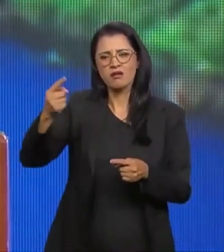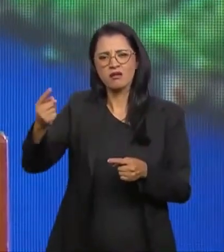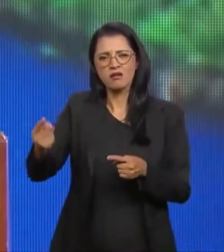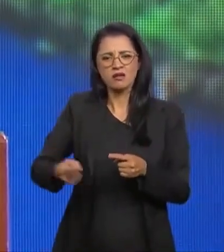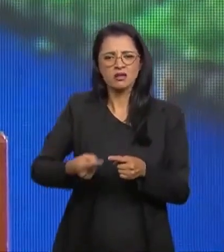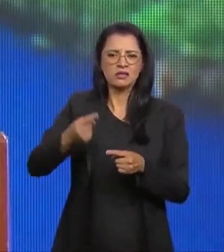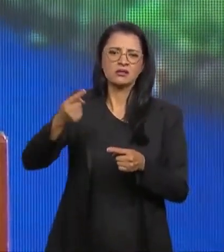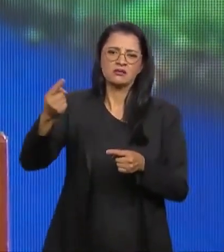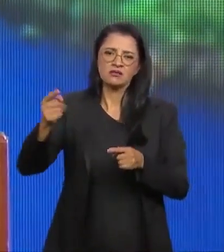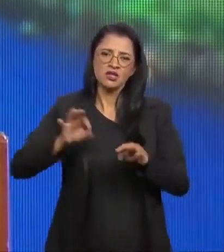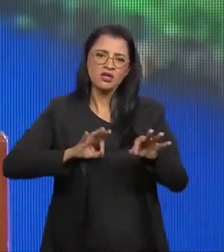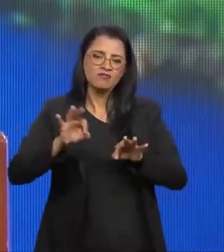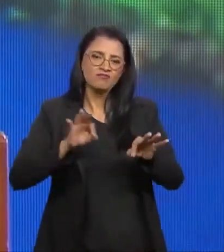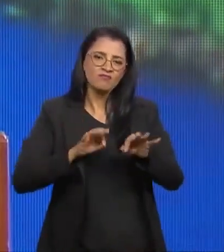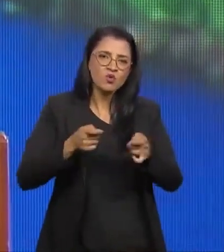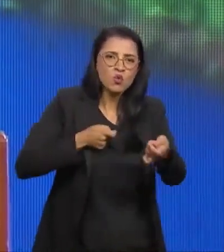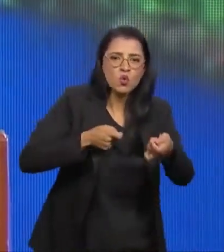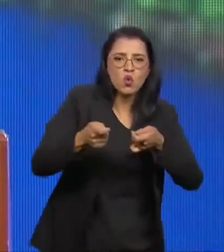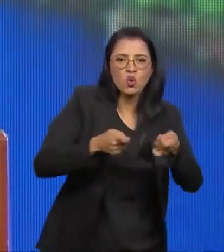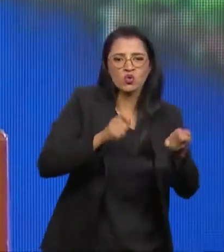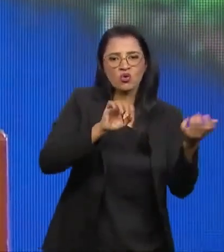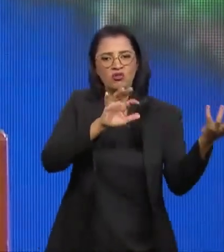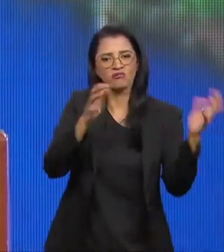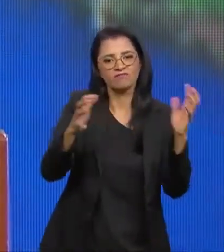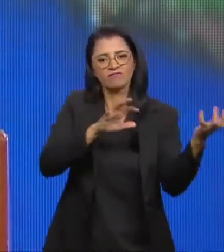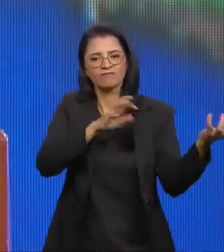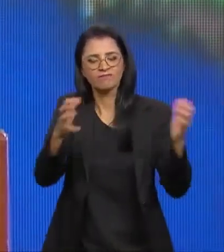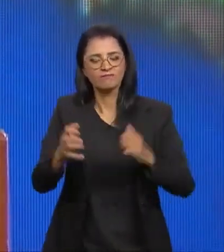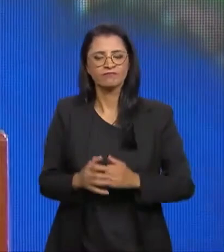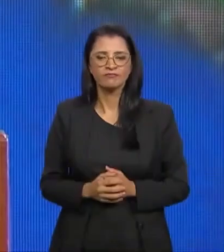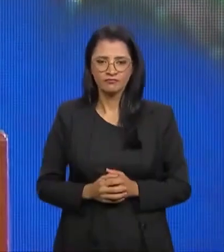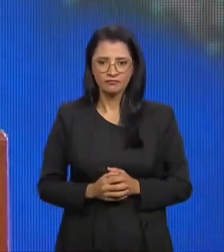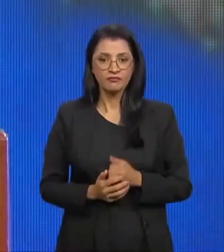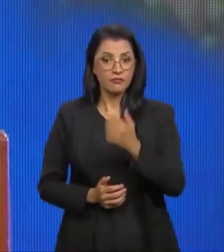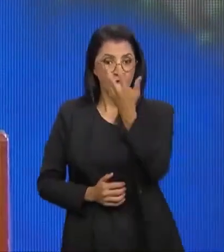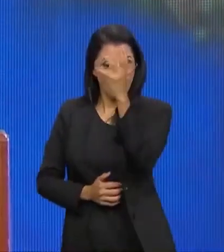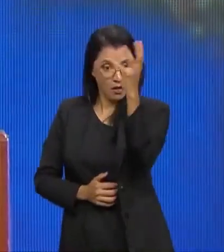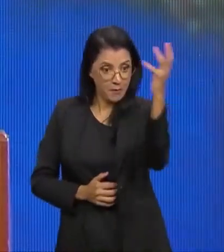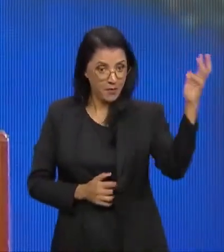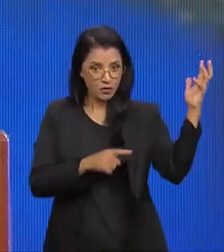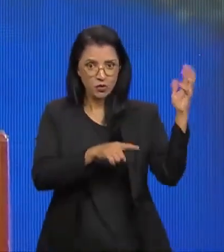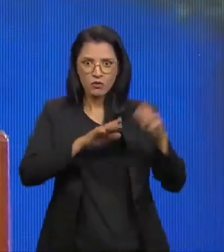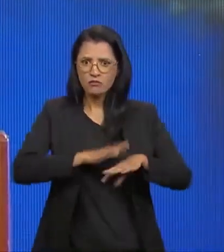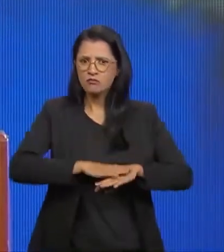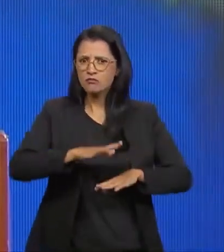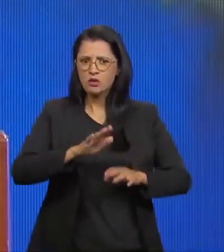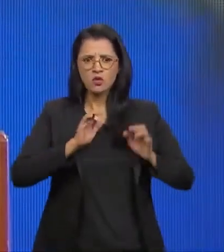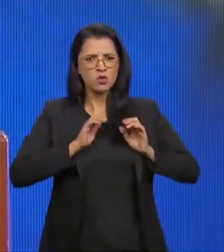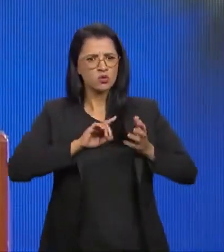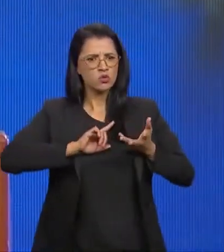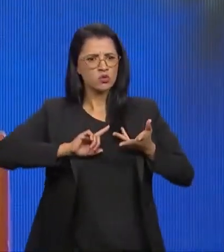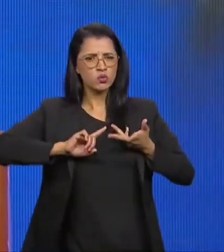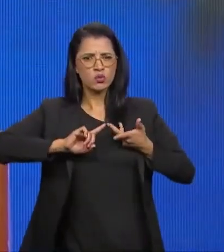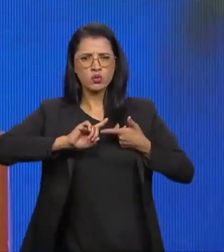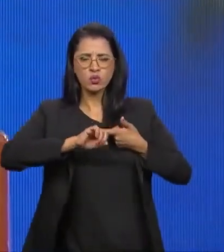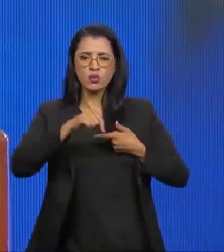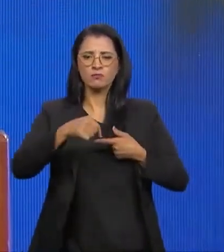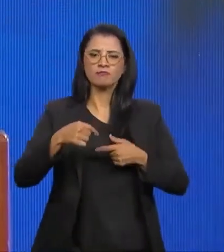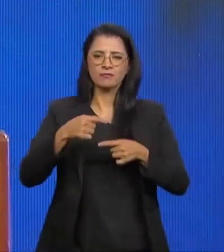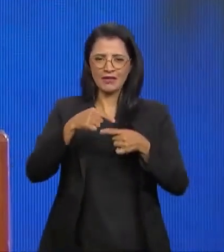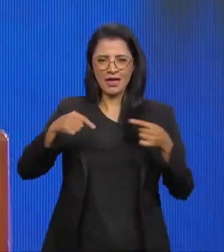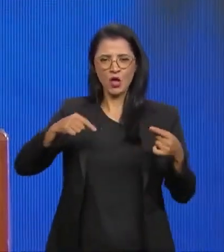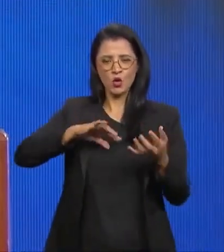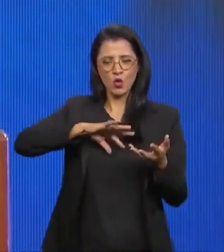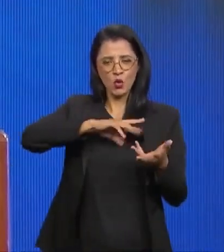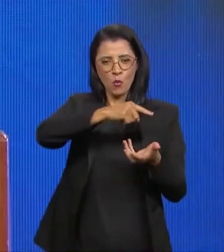e reguladores do clima. A Amazônia, por ser a mais rica floresta na linha equatorial, com